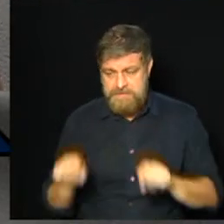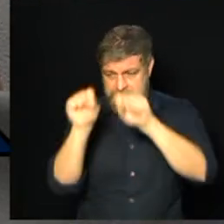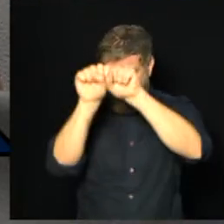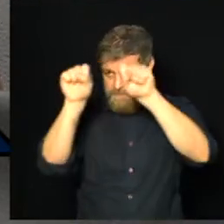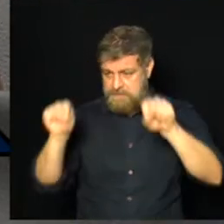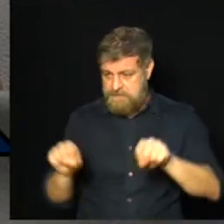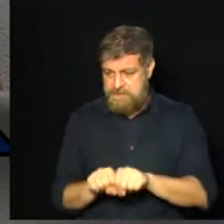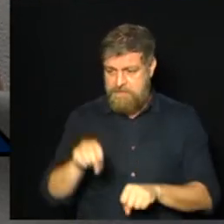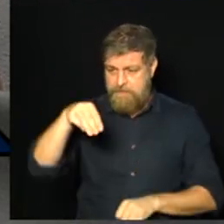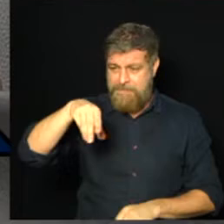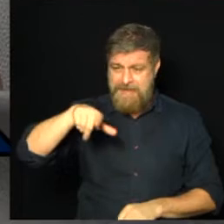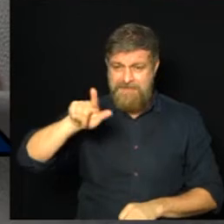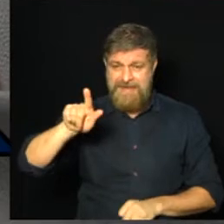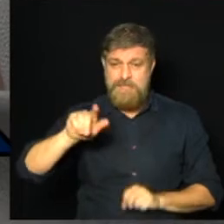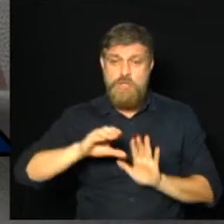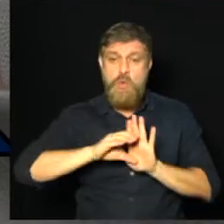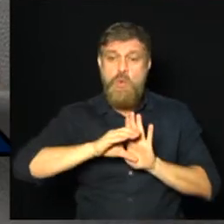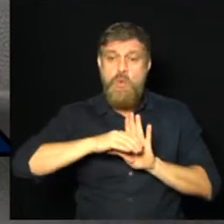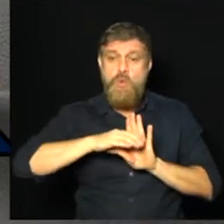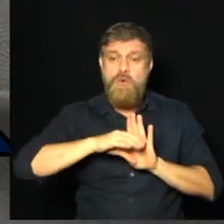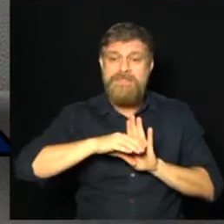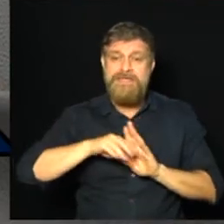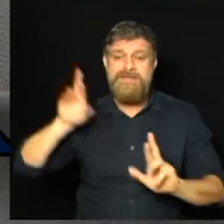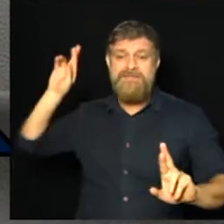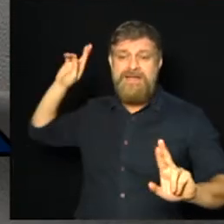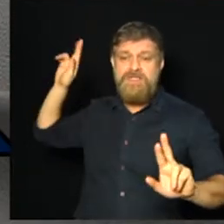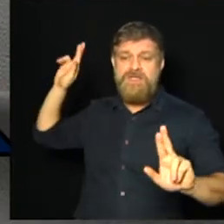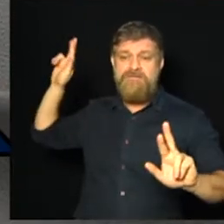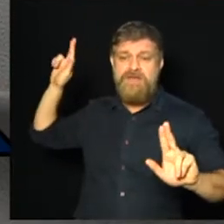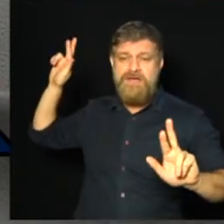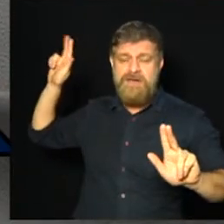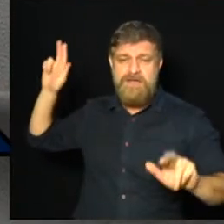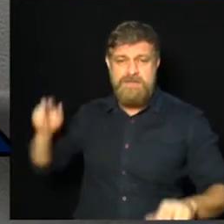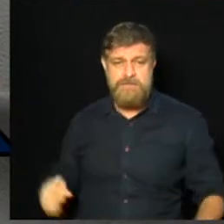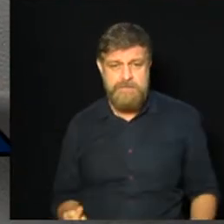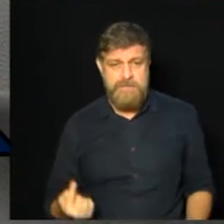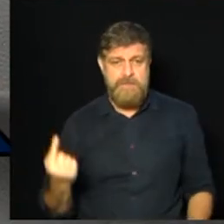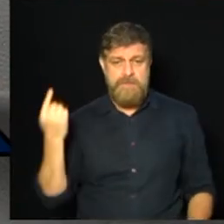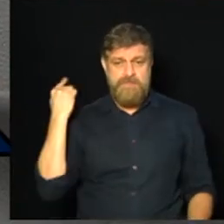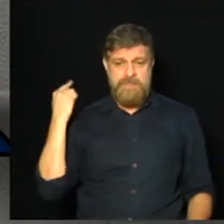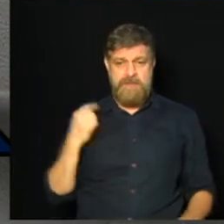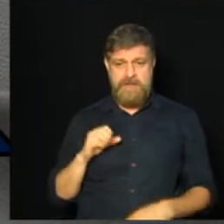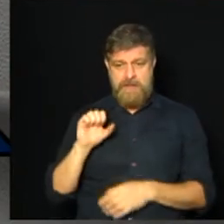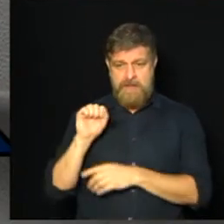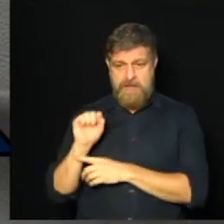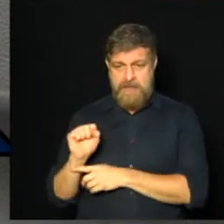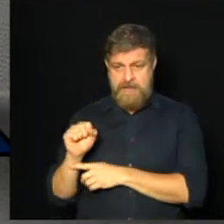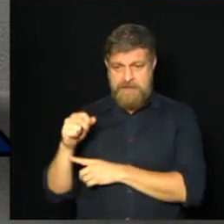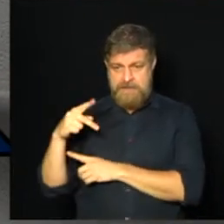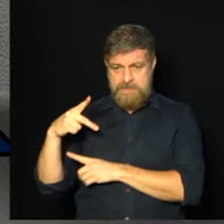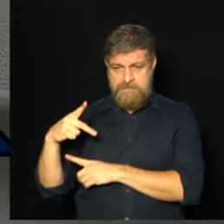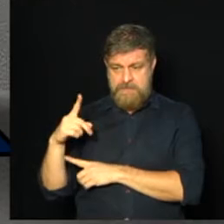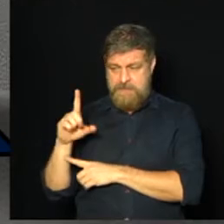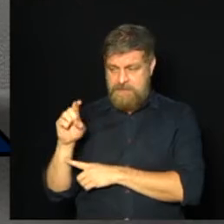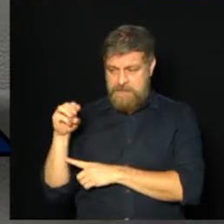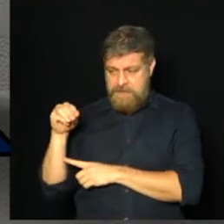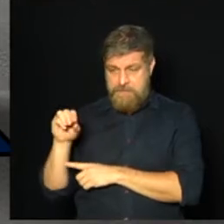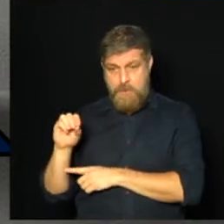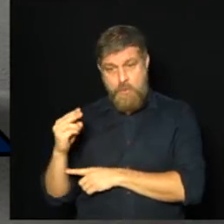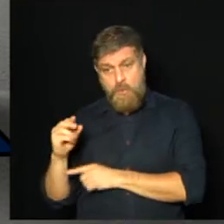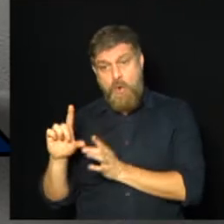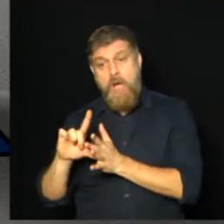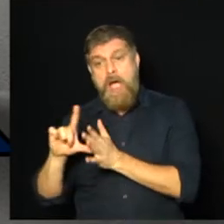Gatti hoje é totalmente diferente do que era o modelo quando a SPDM ou depois a Vitale